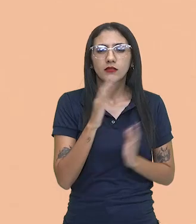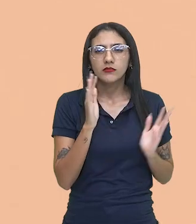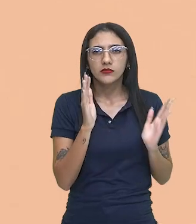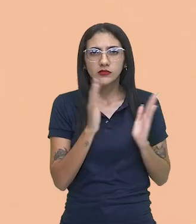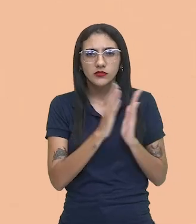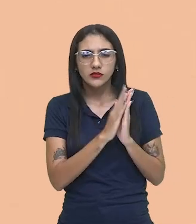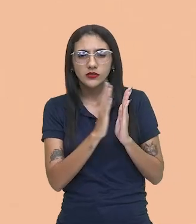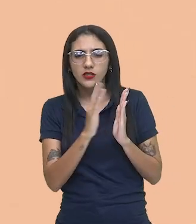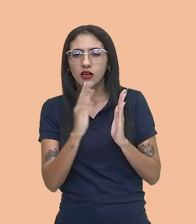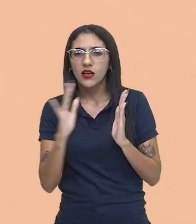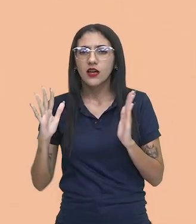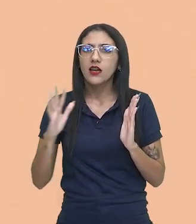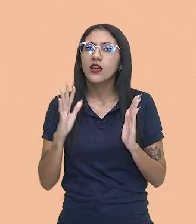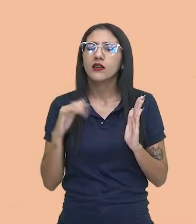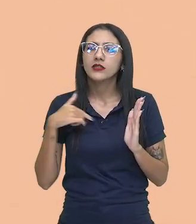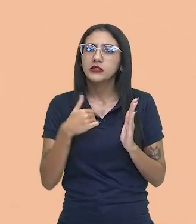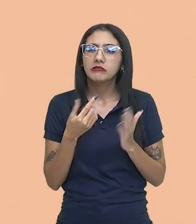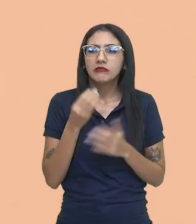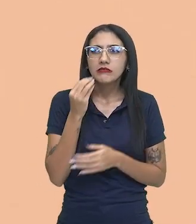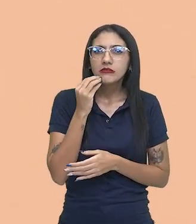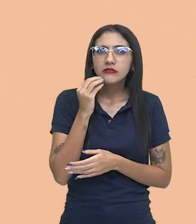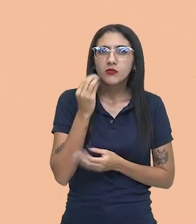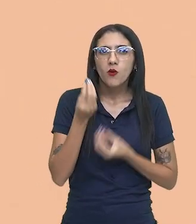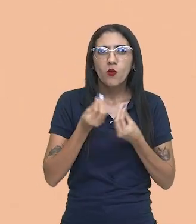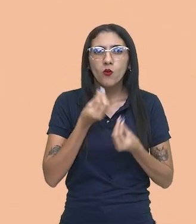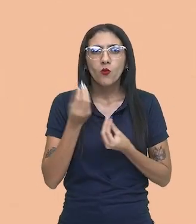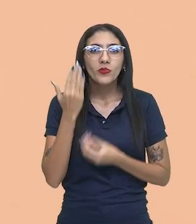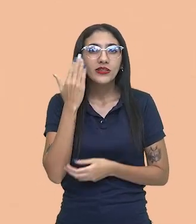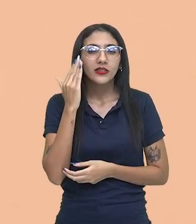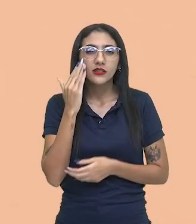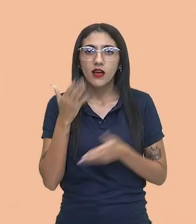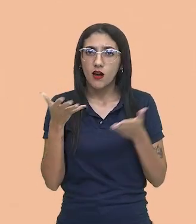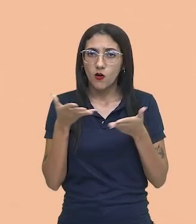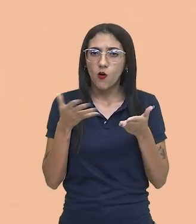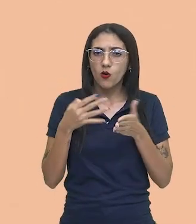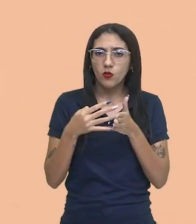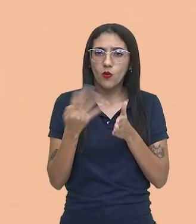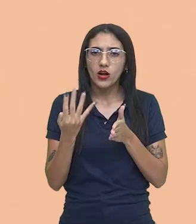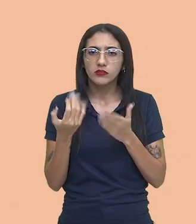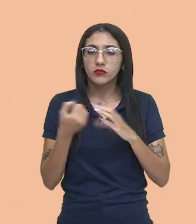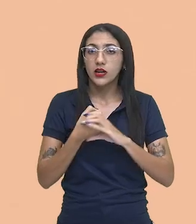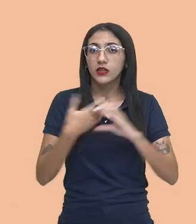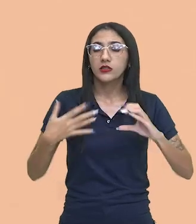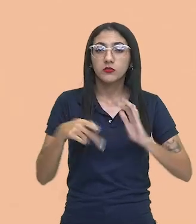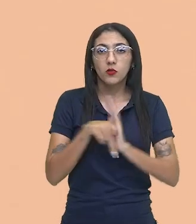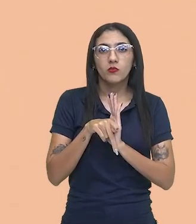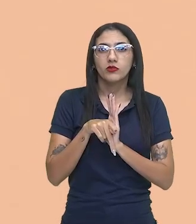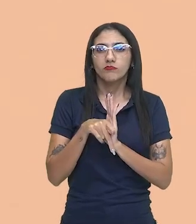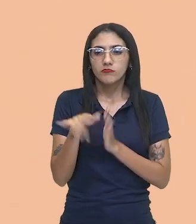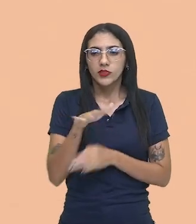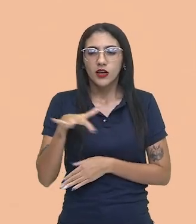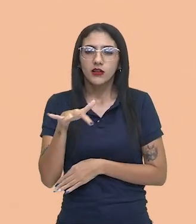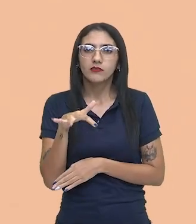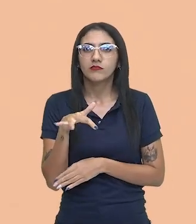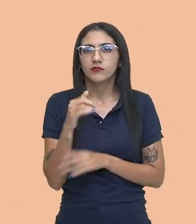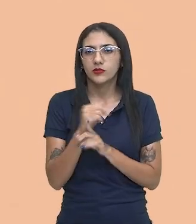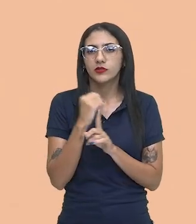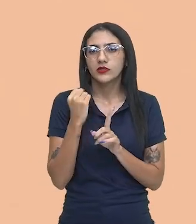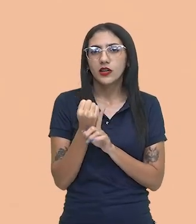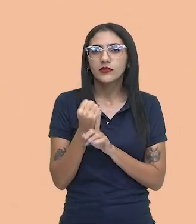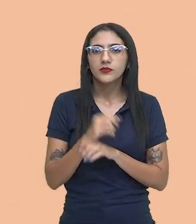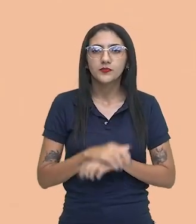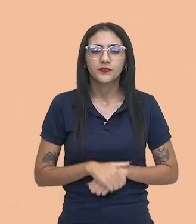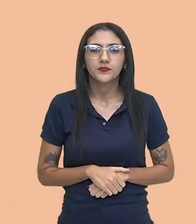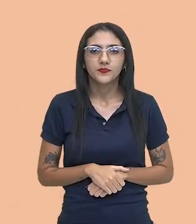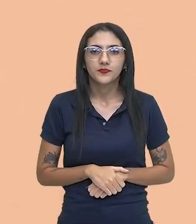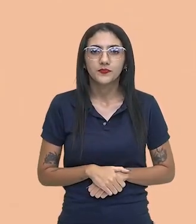mais recentes, quando a gente tentou entender agora, nessa unidade 4, características mesmo da sociedade, né? A gente viu alguns